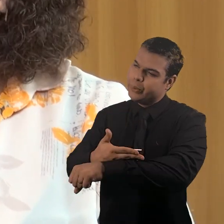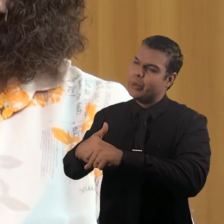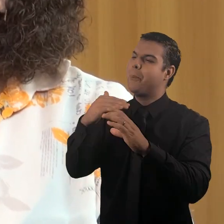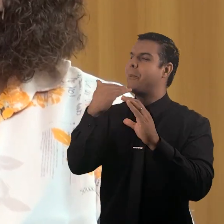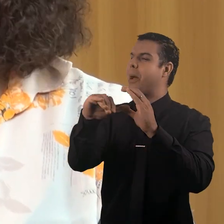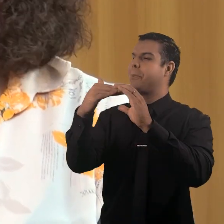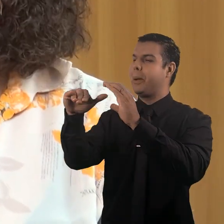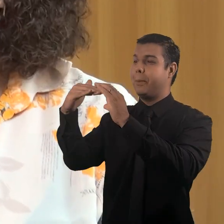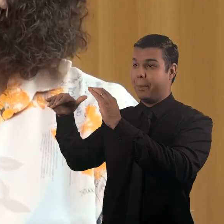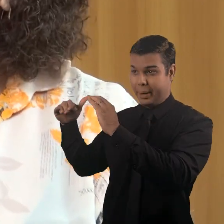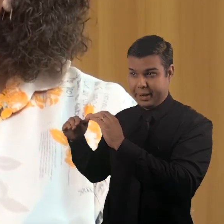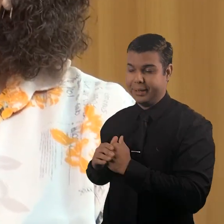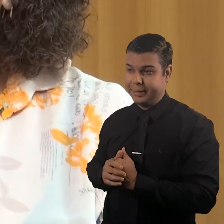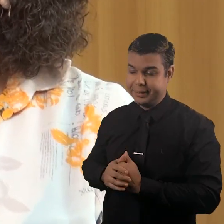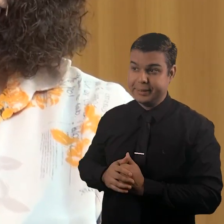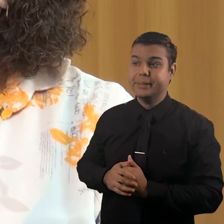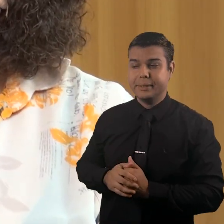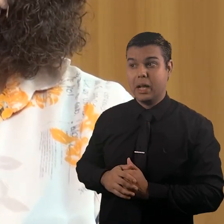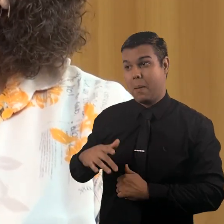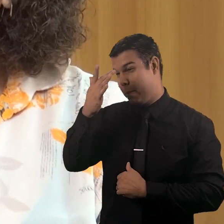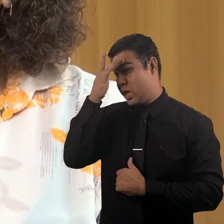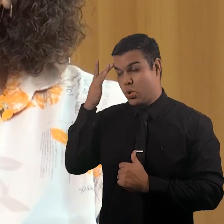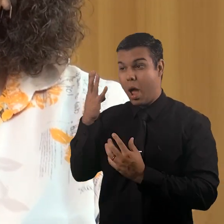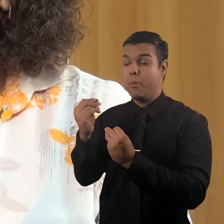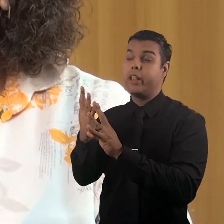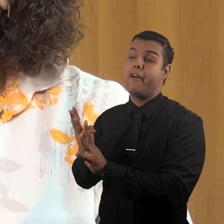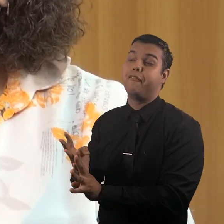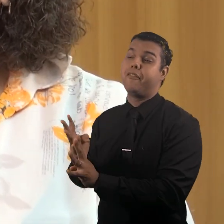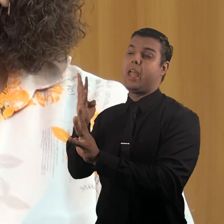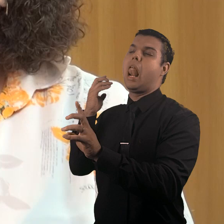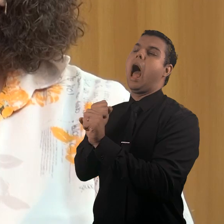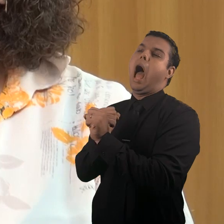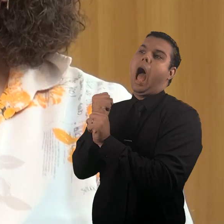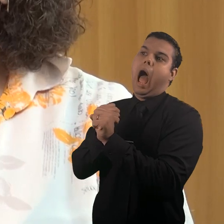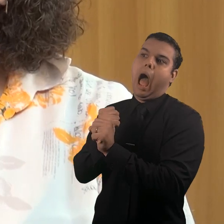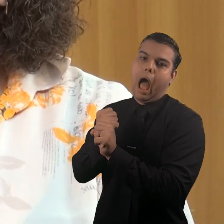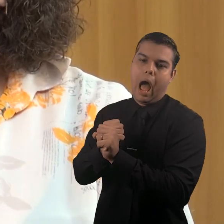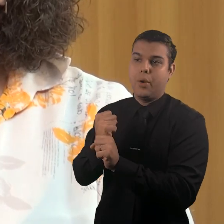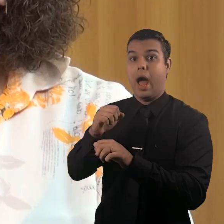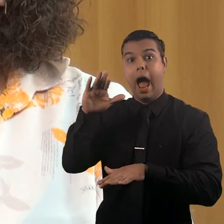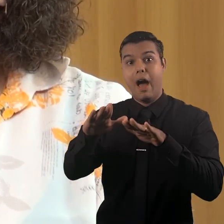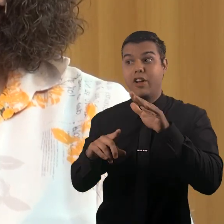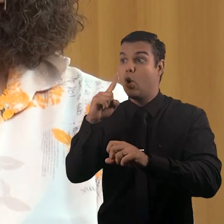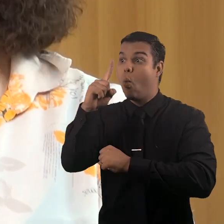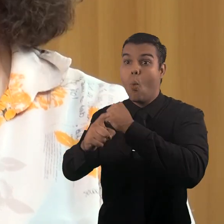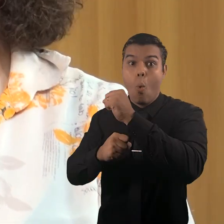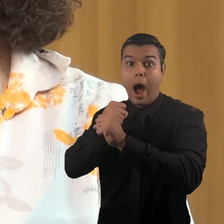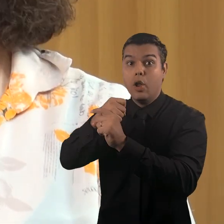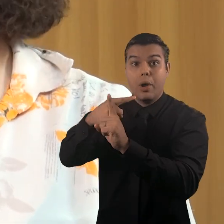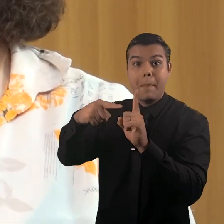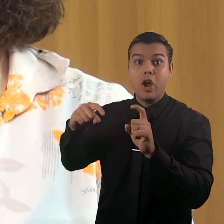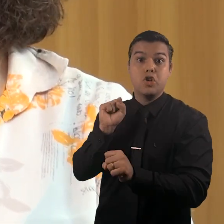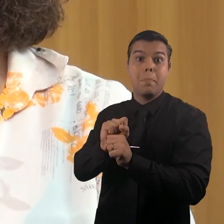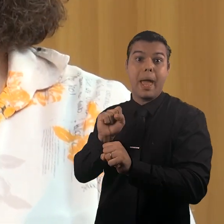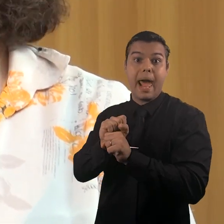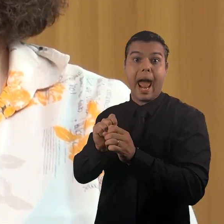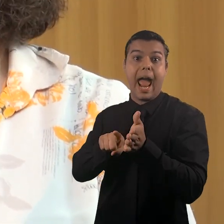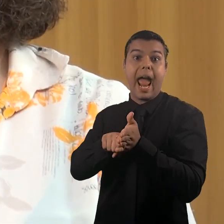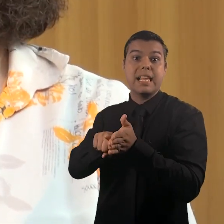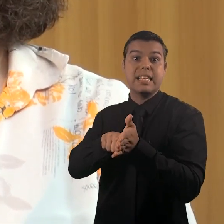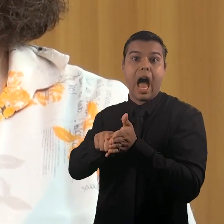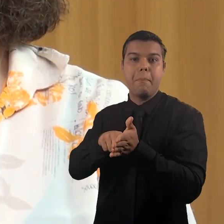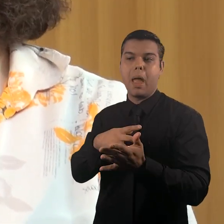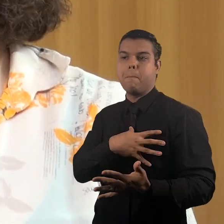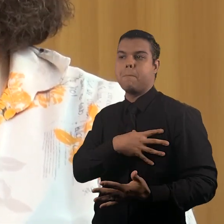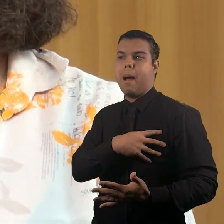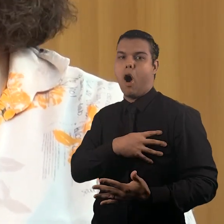para mim muitas pessoas que ficavam na fila por muitos anos, às vezes um ano e meio esperando um exame de mamografia. O acesso